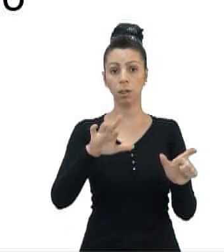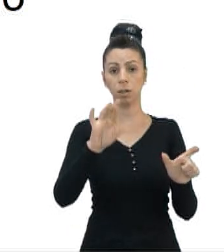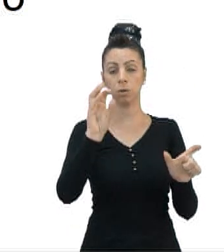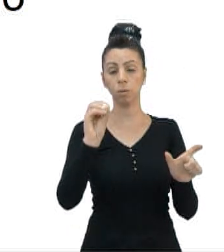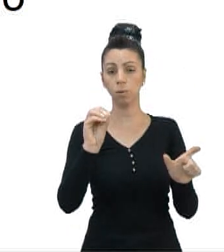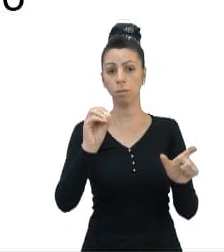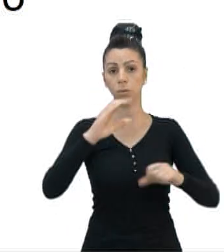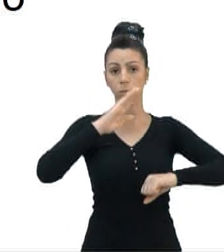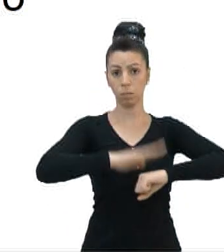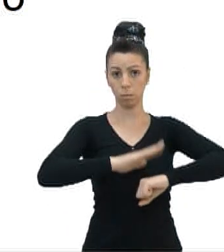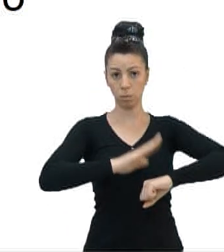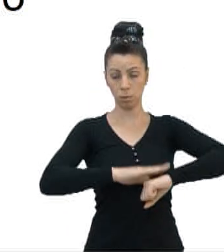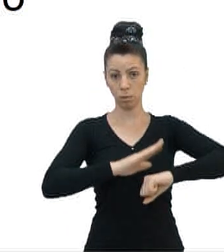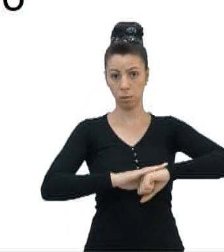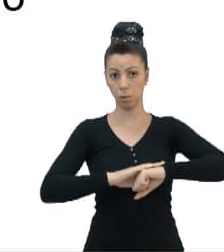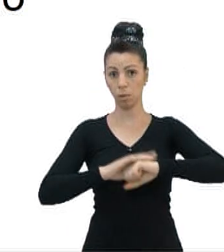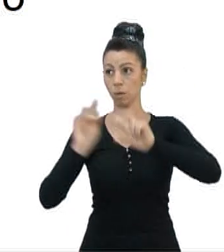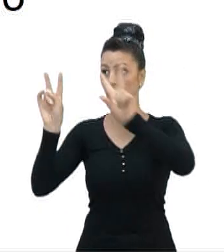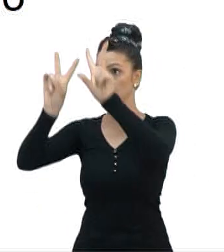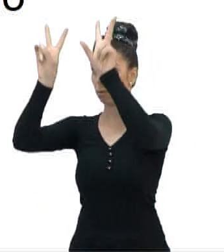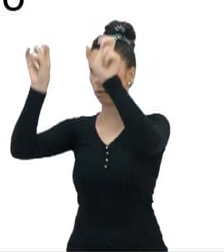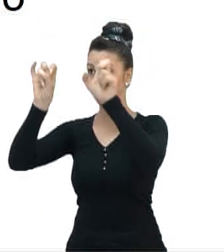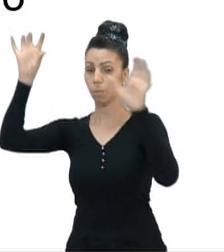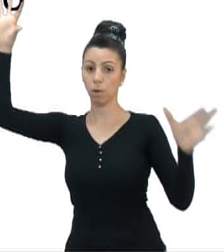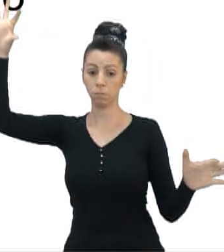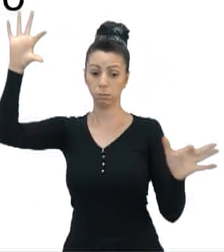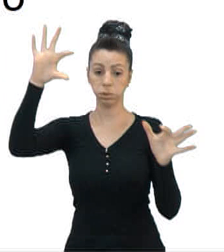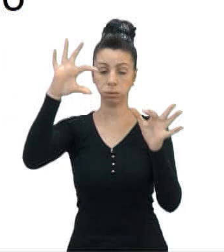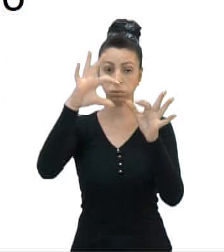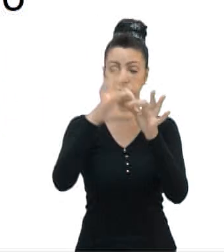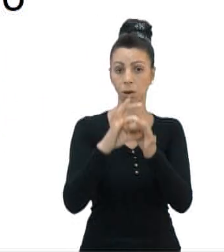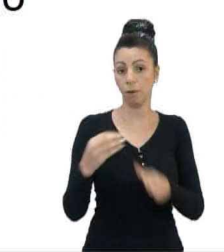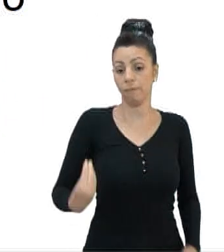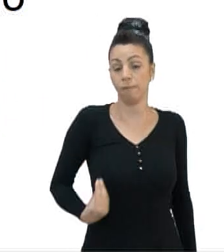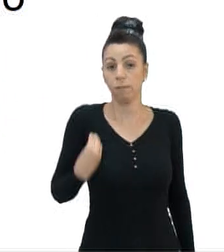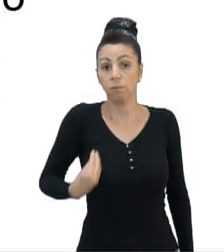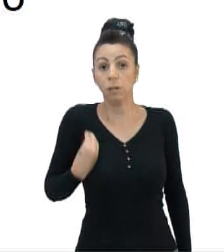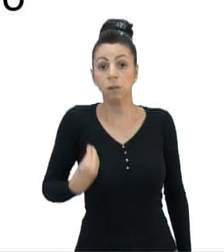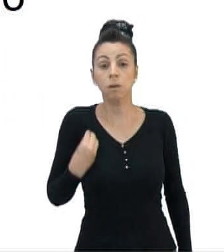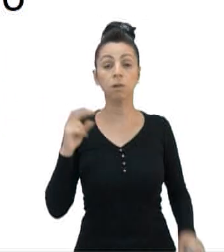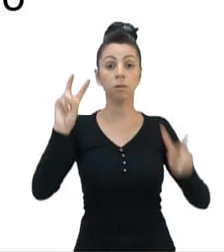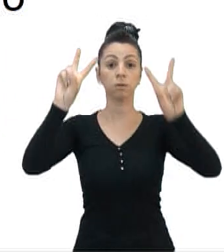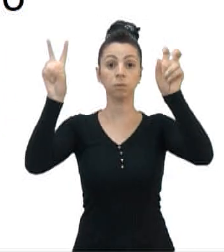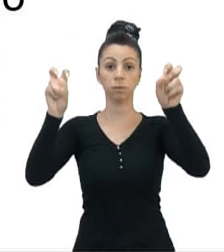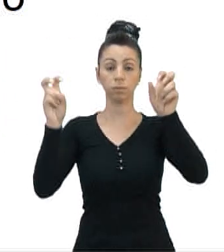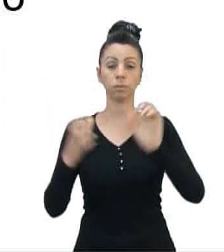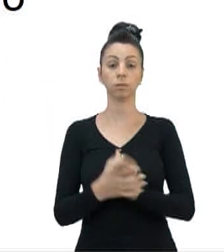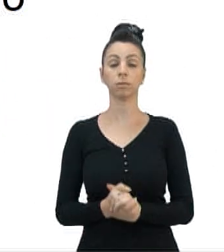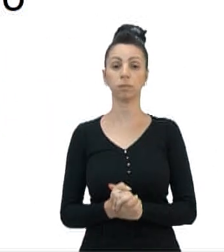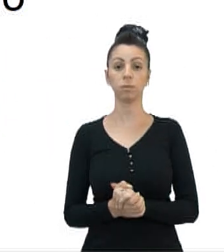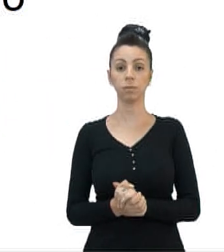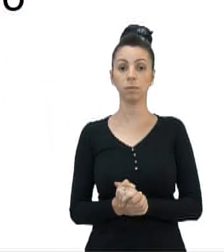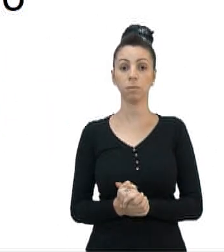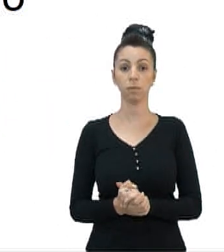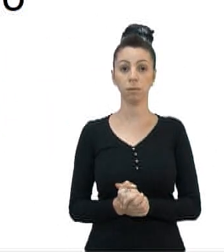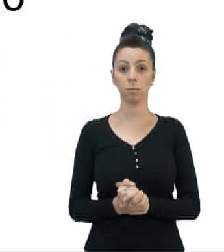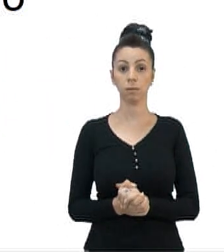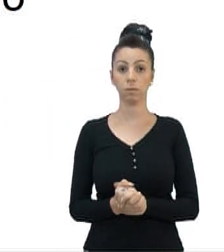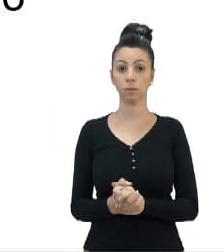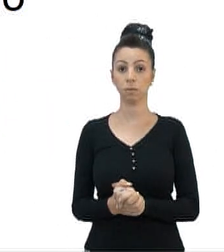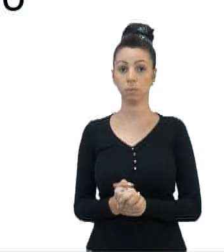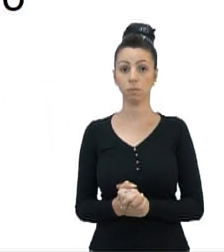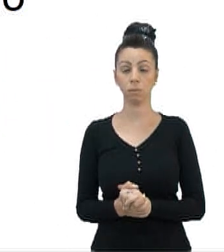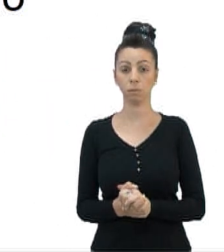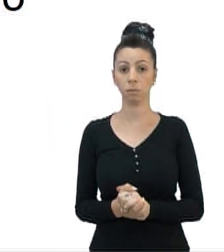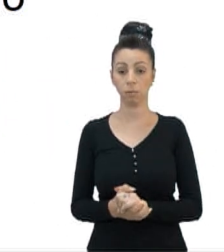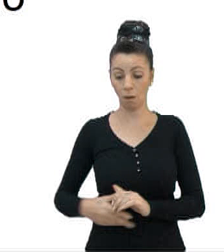tema, né? Então, há uma expressão ali do eu lírico vivenciando aquele tema. No nosso caso, como aqui nessa